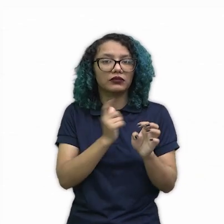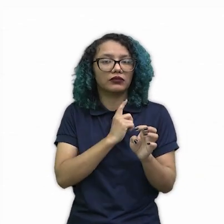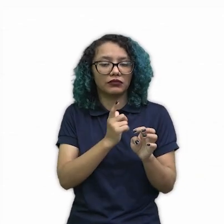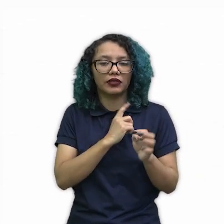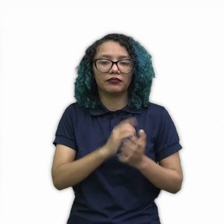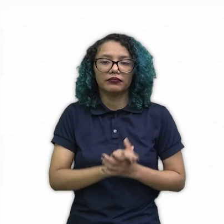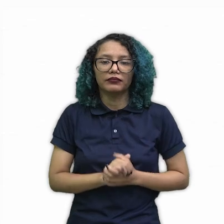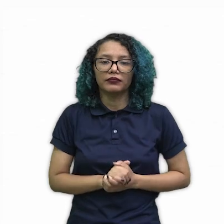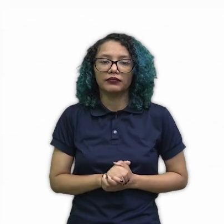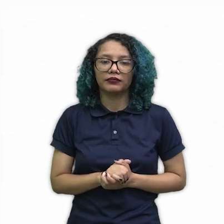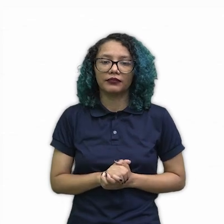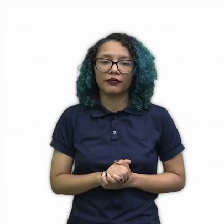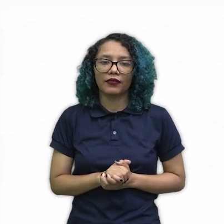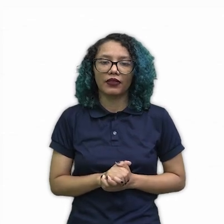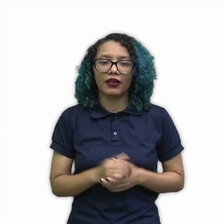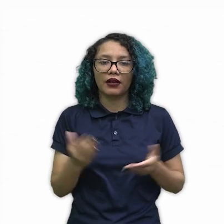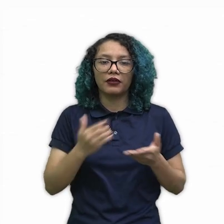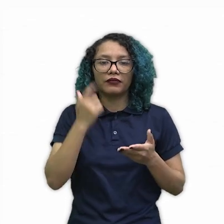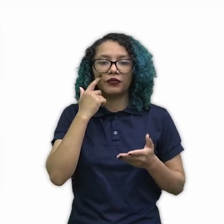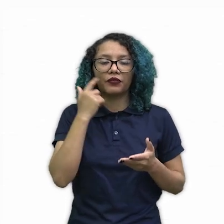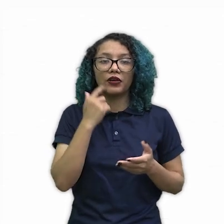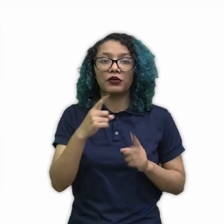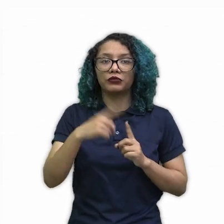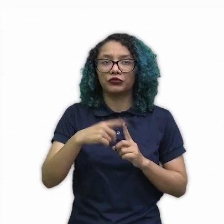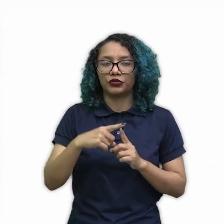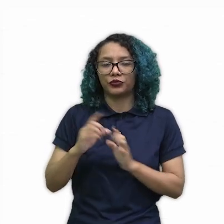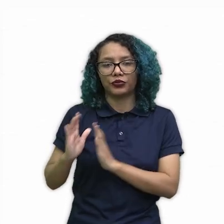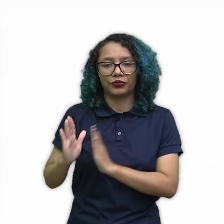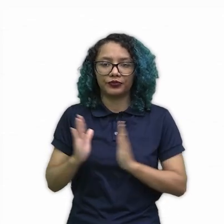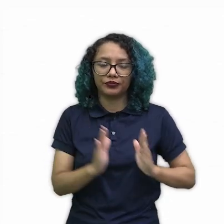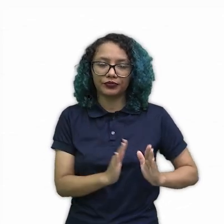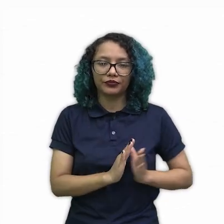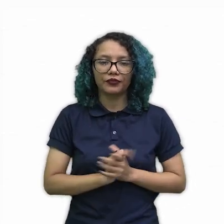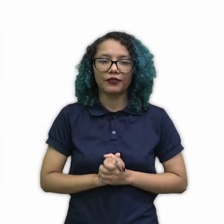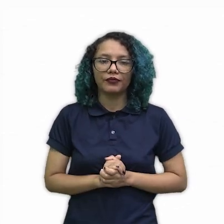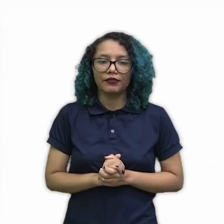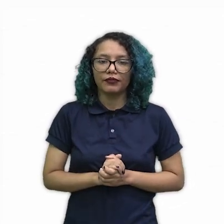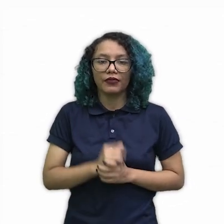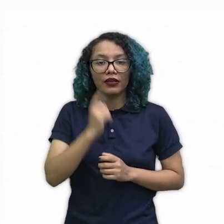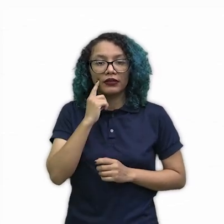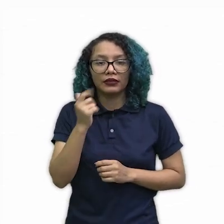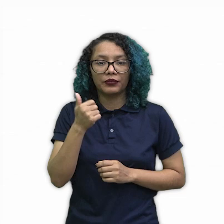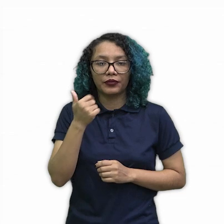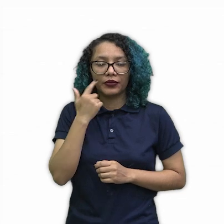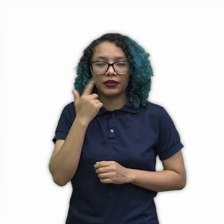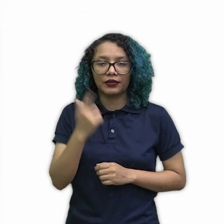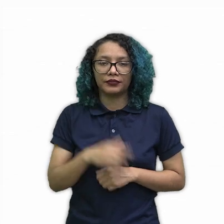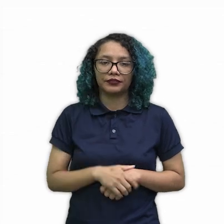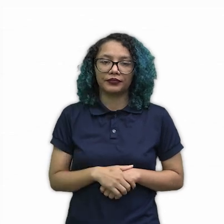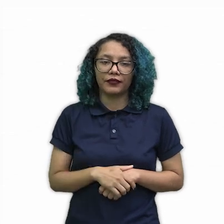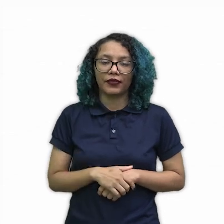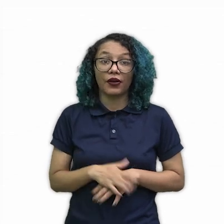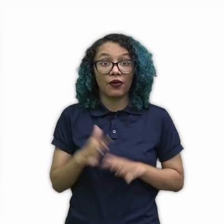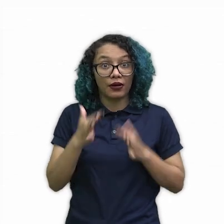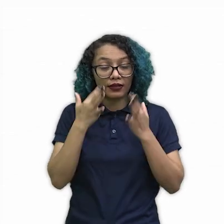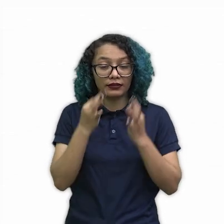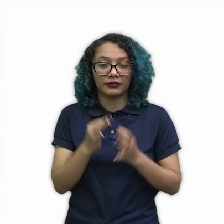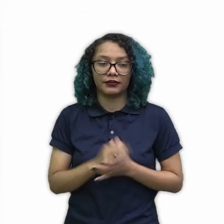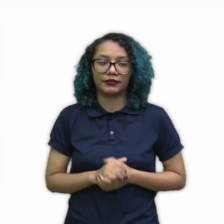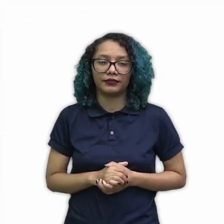nós temos agora os tipos de sequências. Veja, olha essa primeira sequência aí. Eu quero que você acompanhe